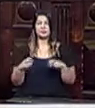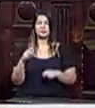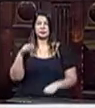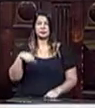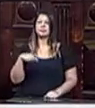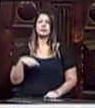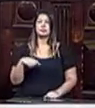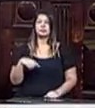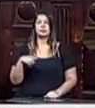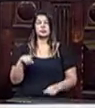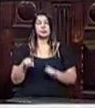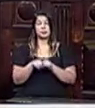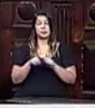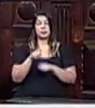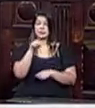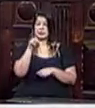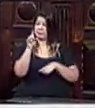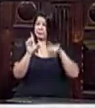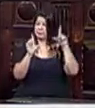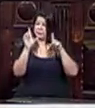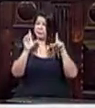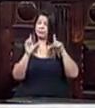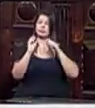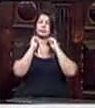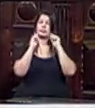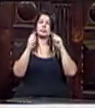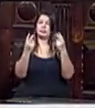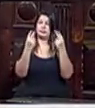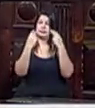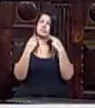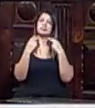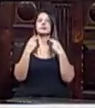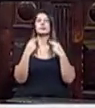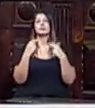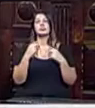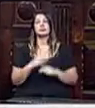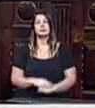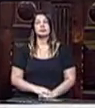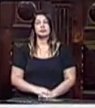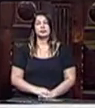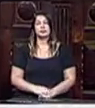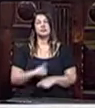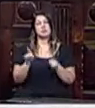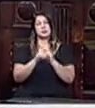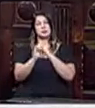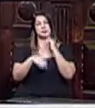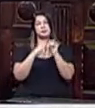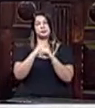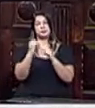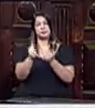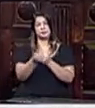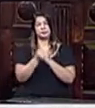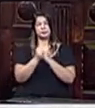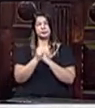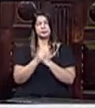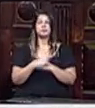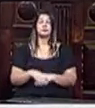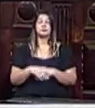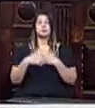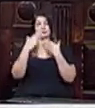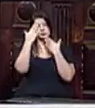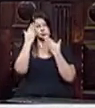galeria, aqueles que nos assistem pela TV Alege, aqueles que nos acompanham pelas redes sociais. Eu